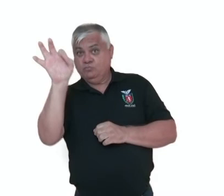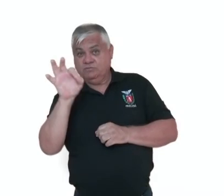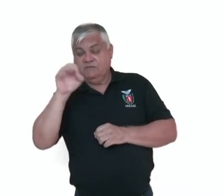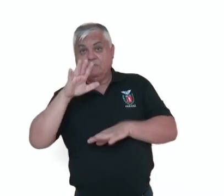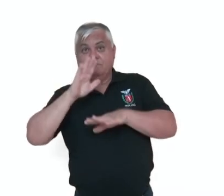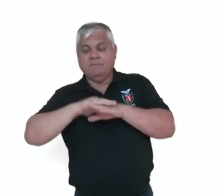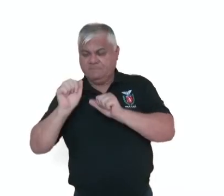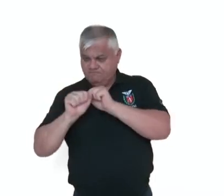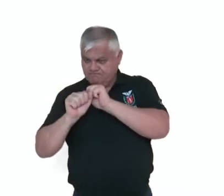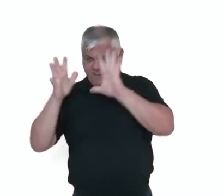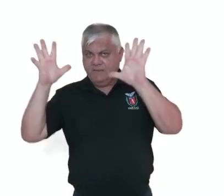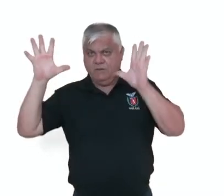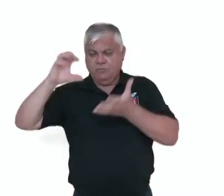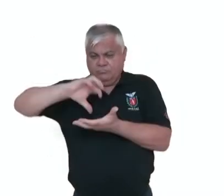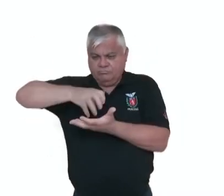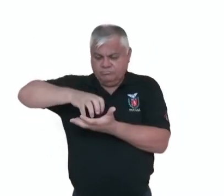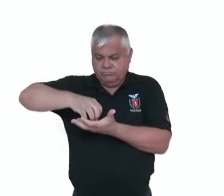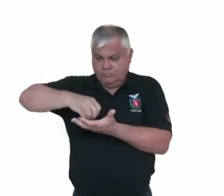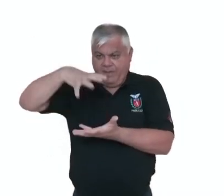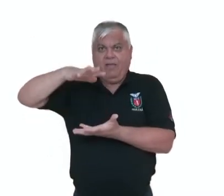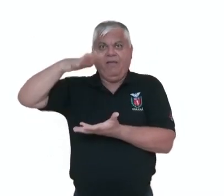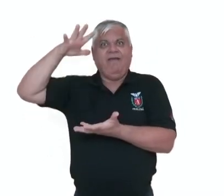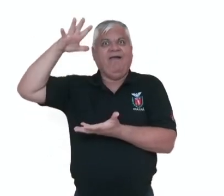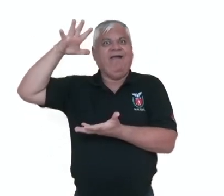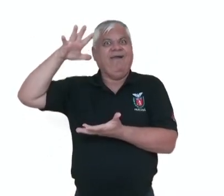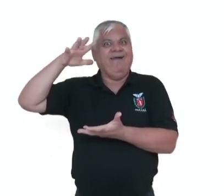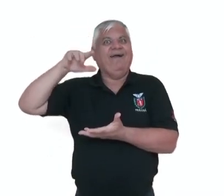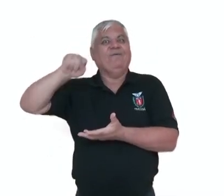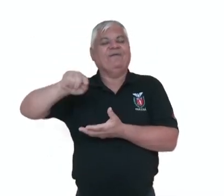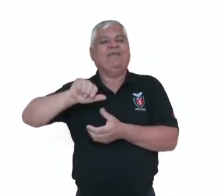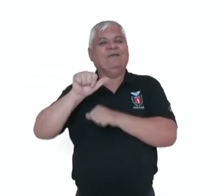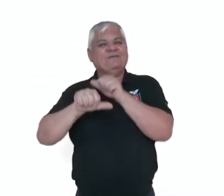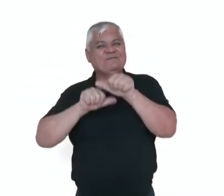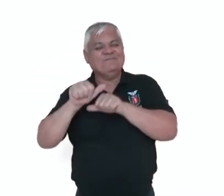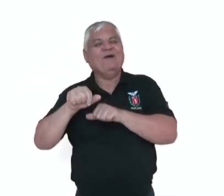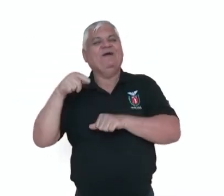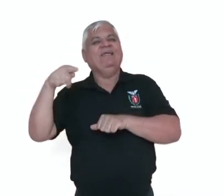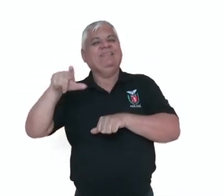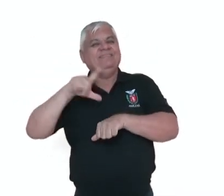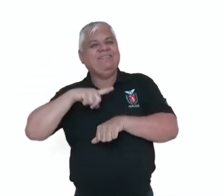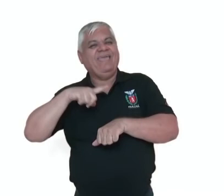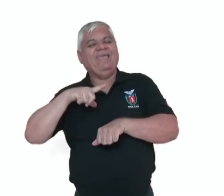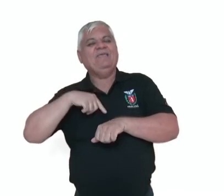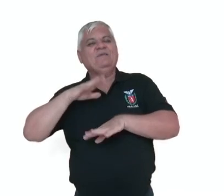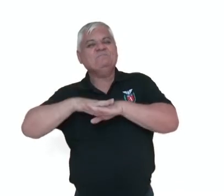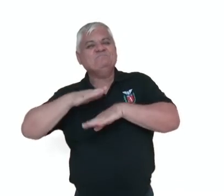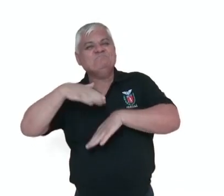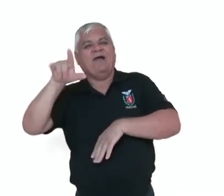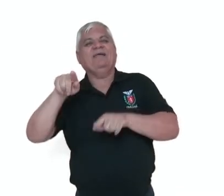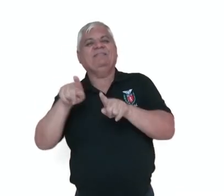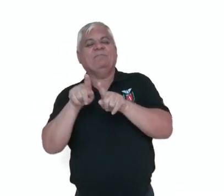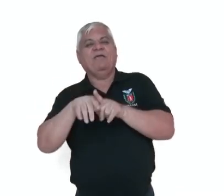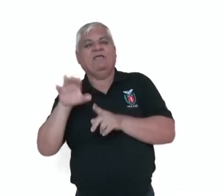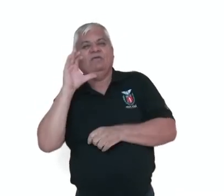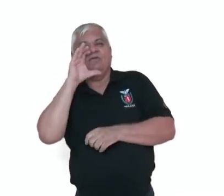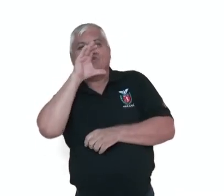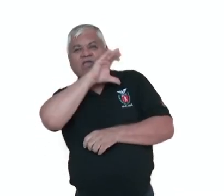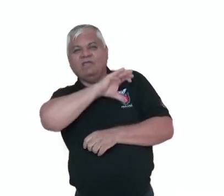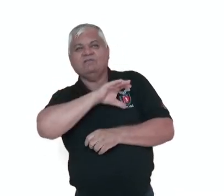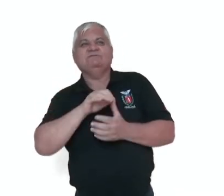ionização, maior a força do ácido, mais íons formados e, consequentemente, maior a condutibilidade térmica, né?